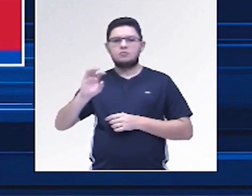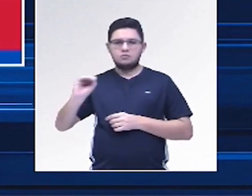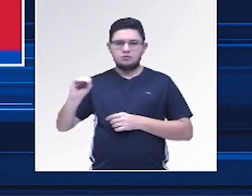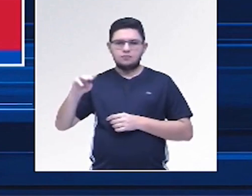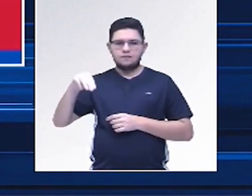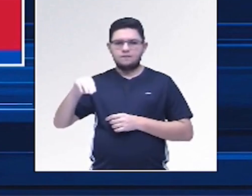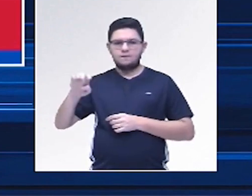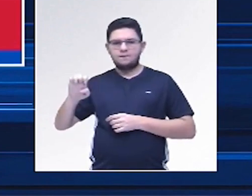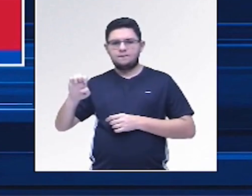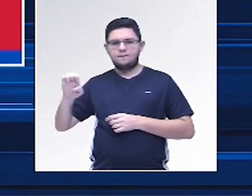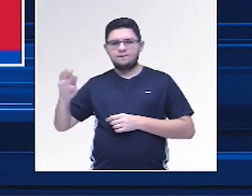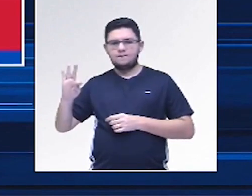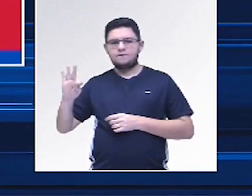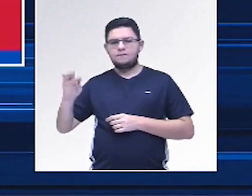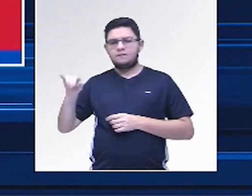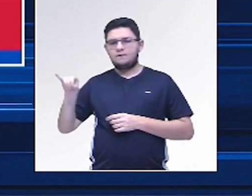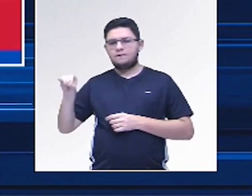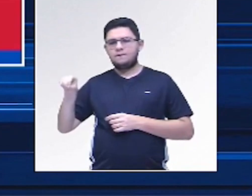Victoria responde.